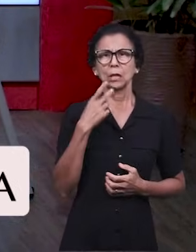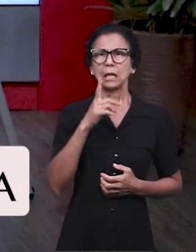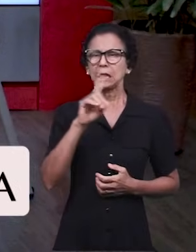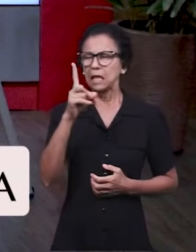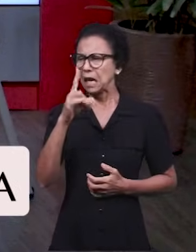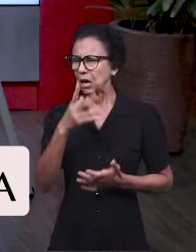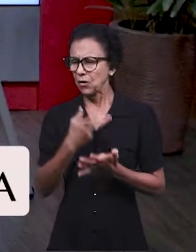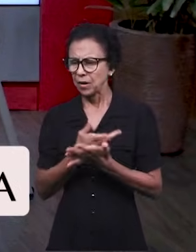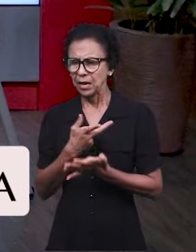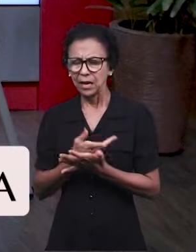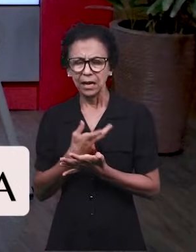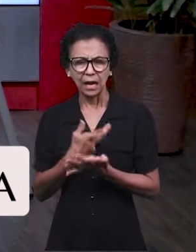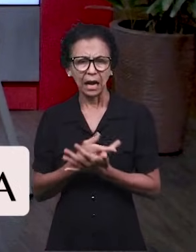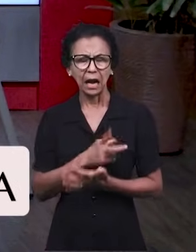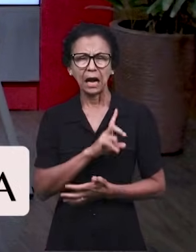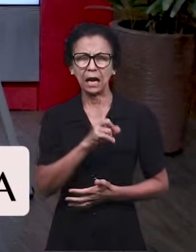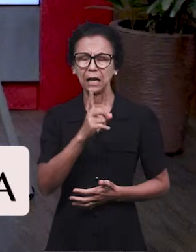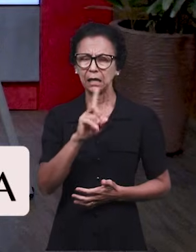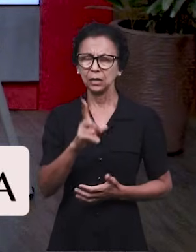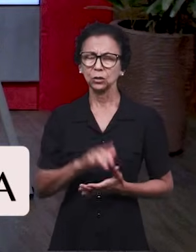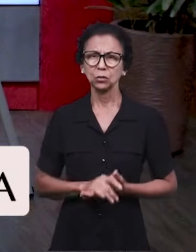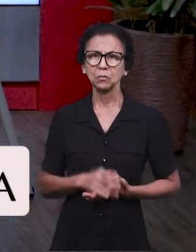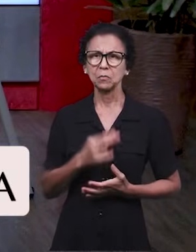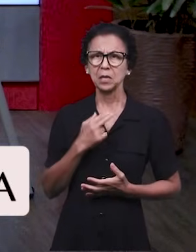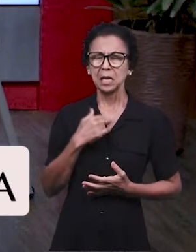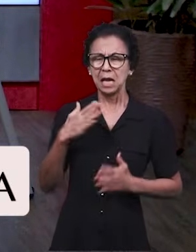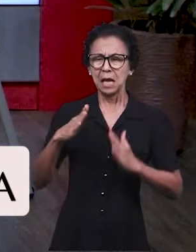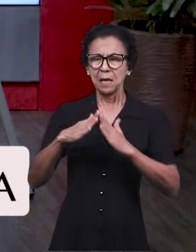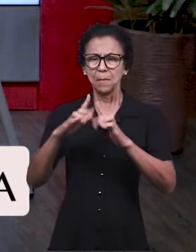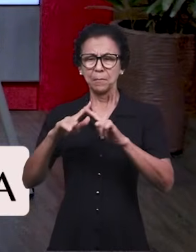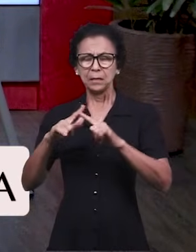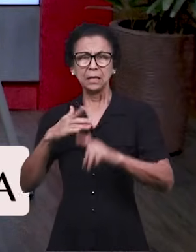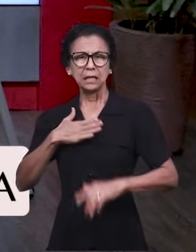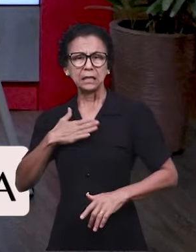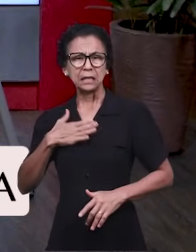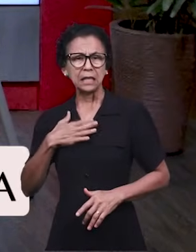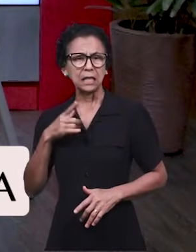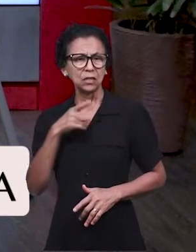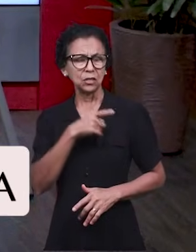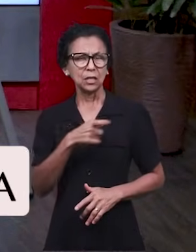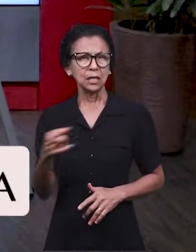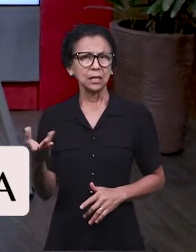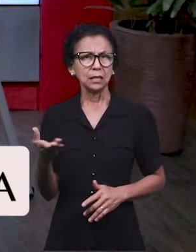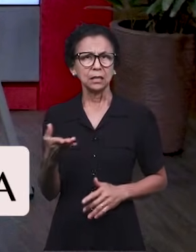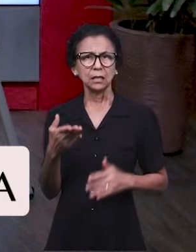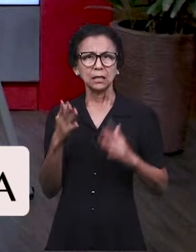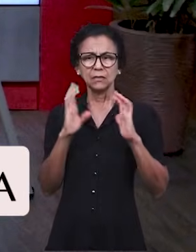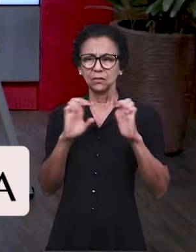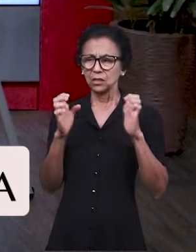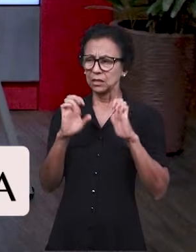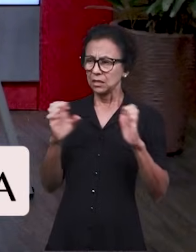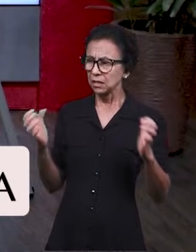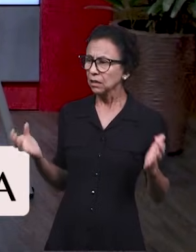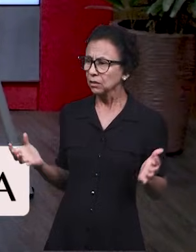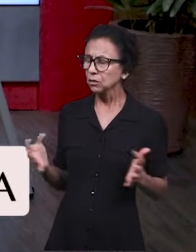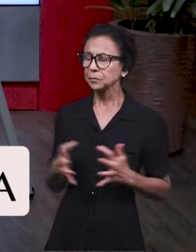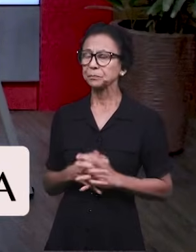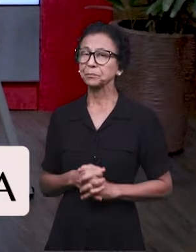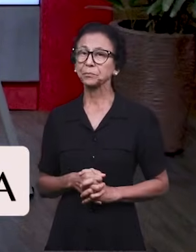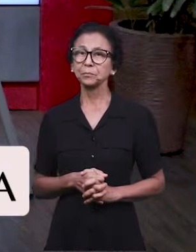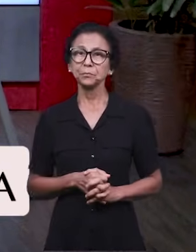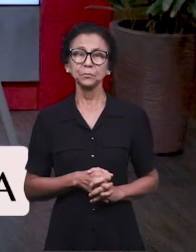justo que ele faça isso com pessoas da minha igreja. Meu Deus. Aí esse meu amigo